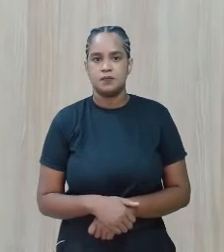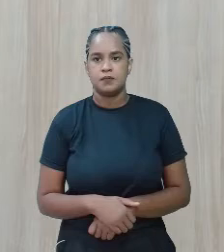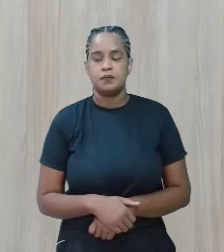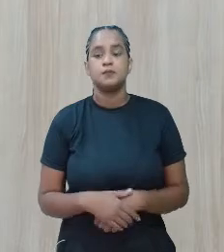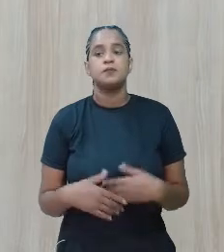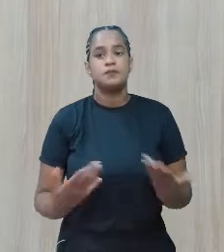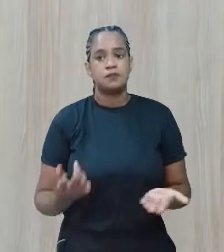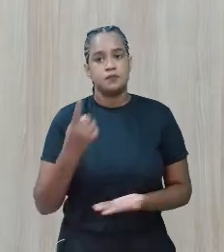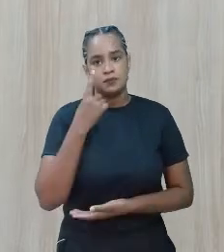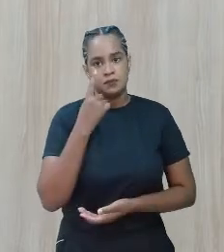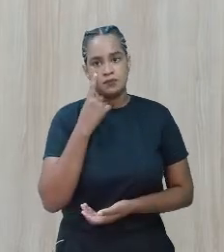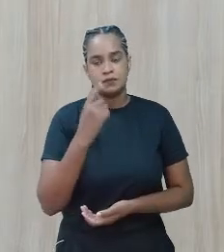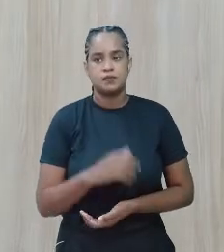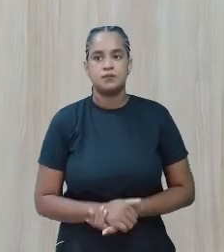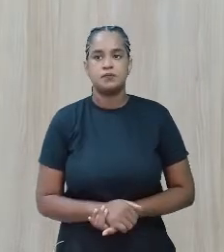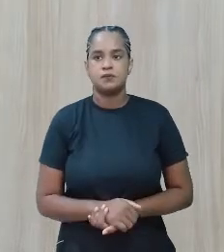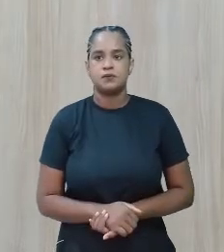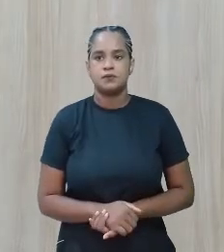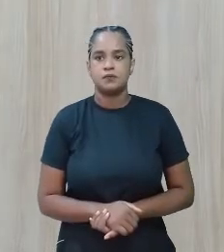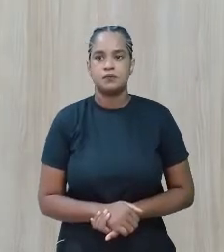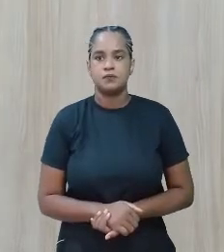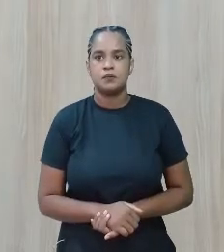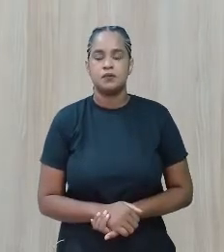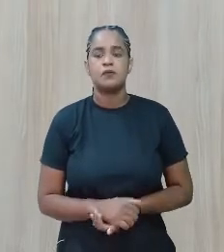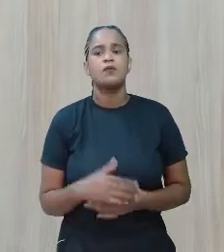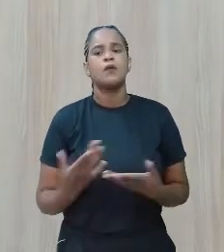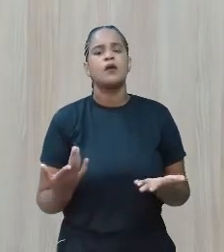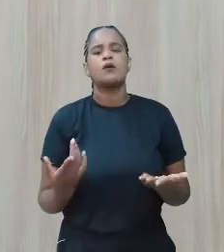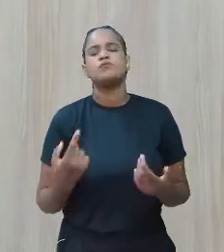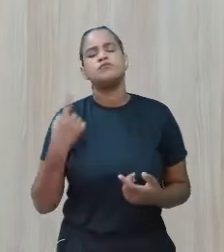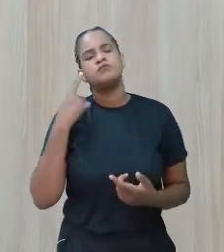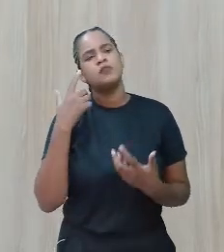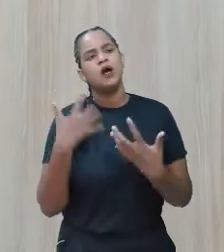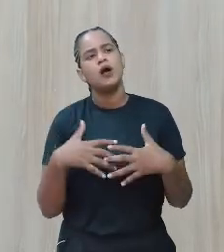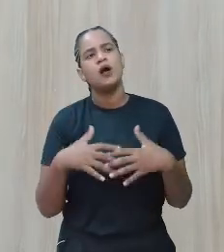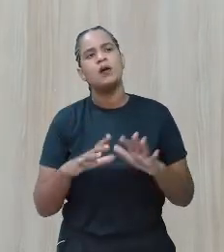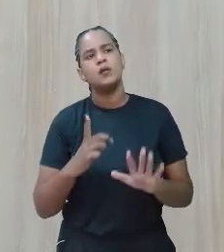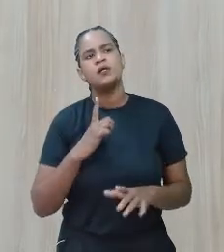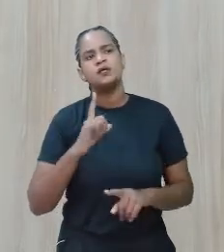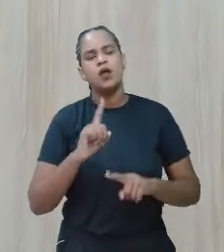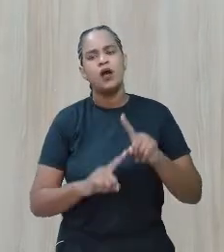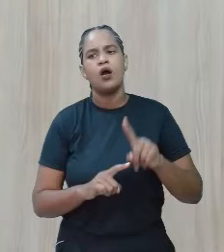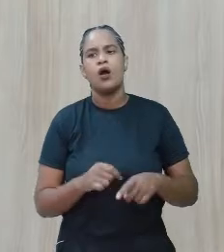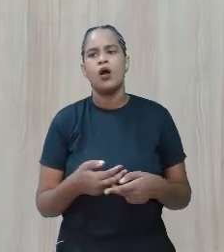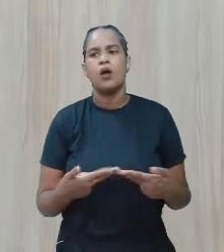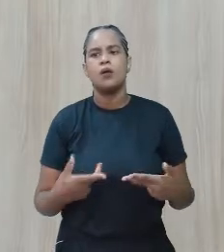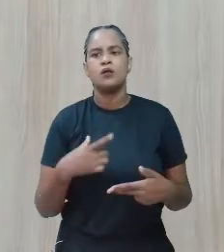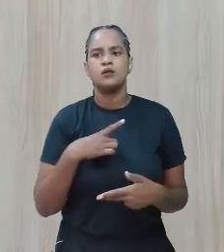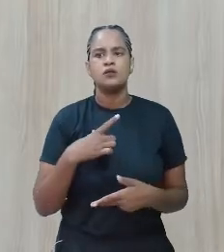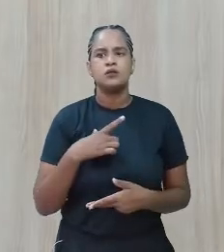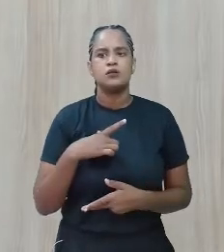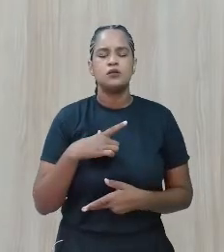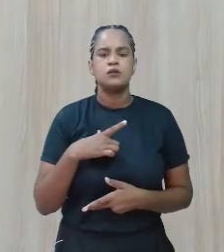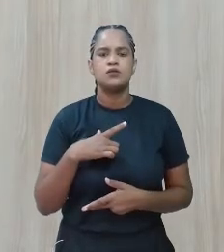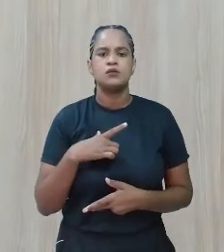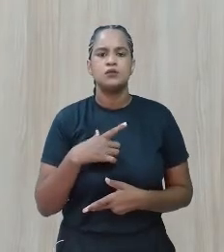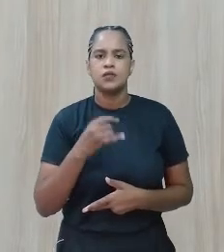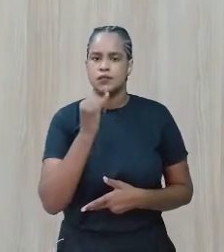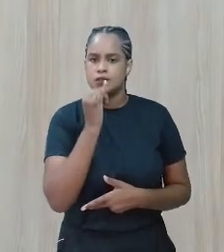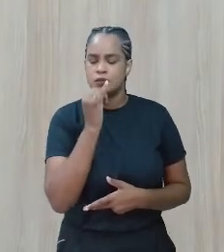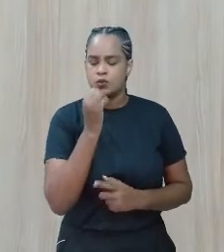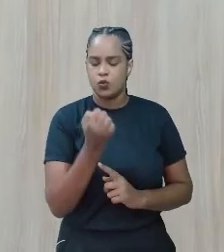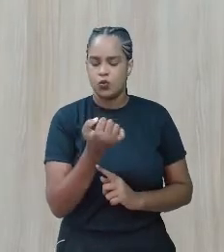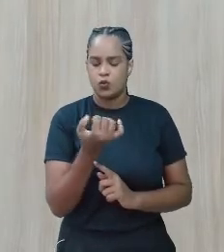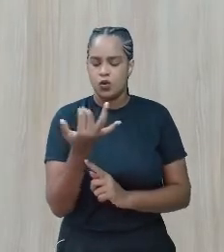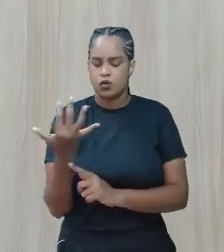E então, a gente poderia perguntar, mas não tem instrumento que tem a mesma quantidade